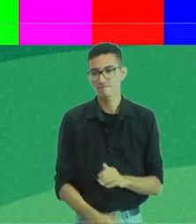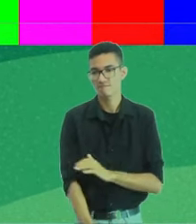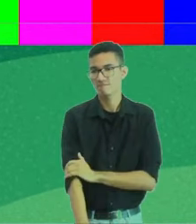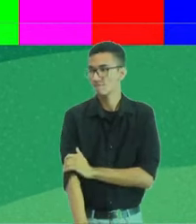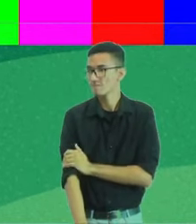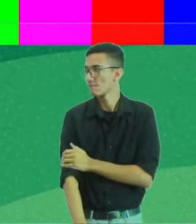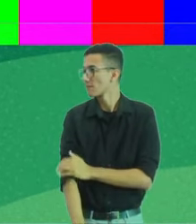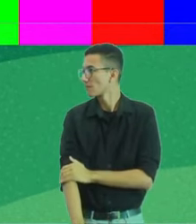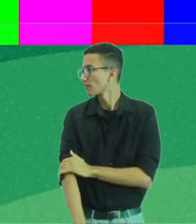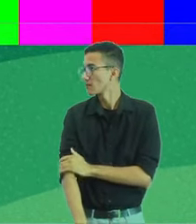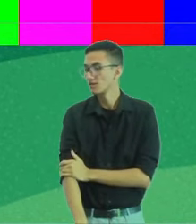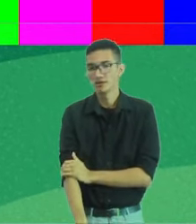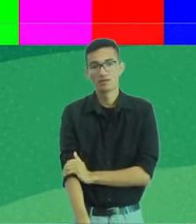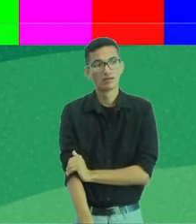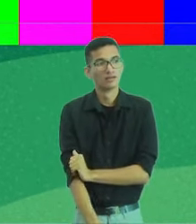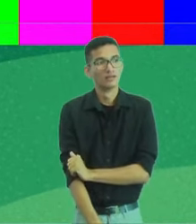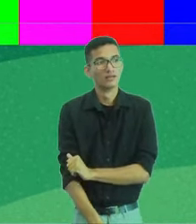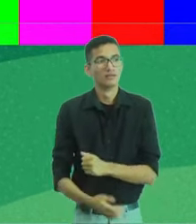mas perguntas